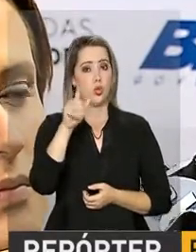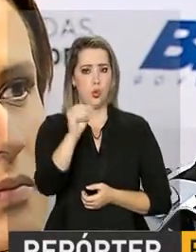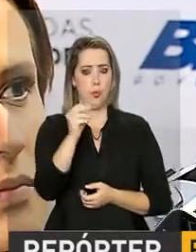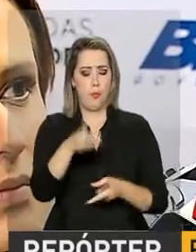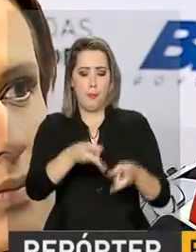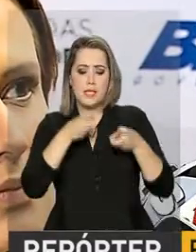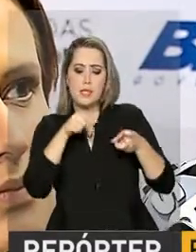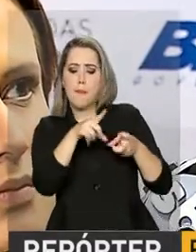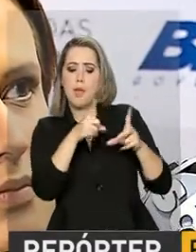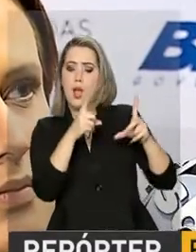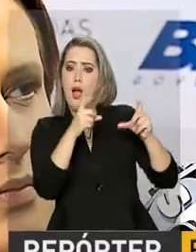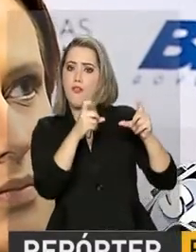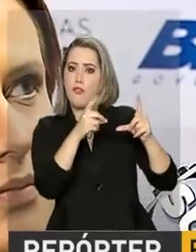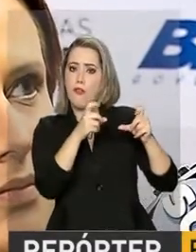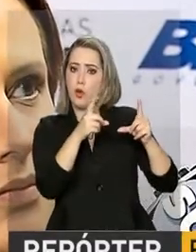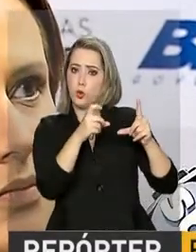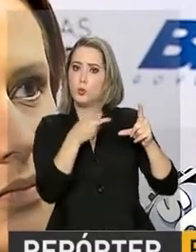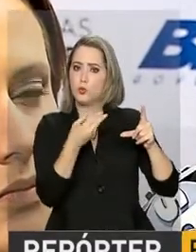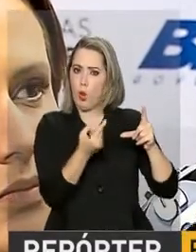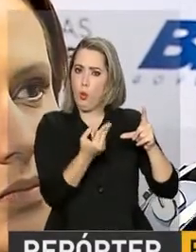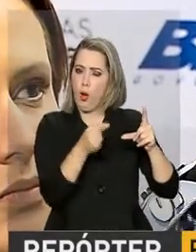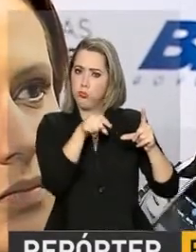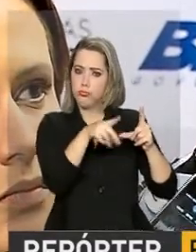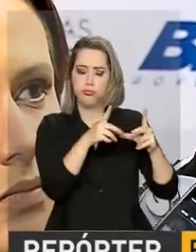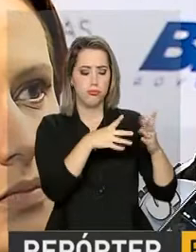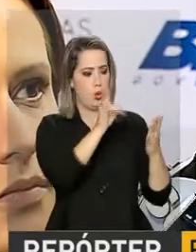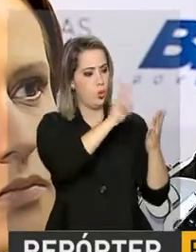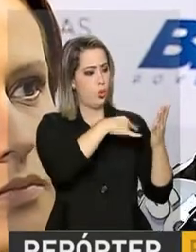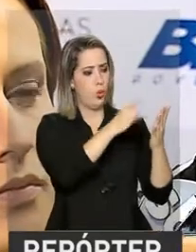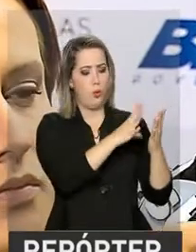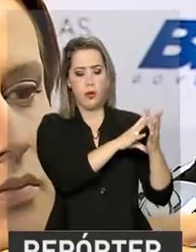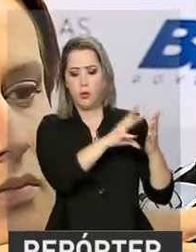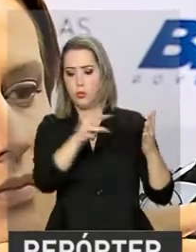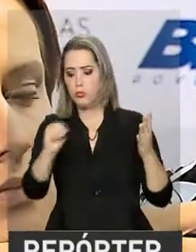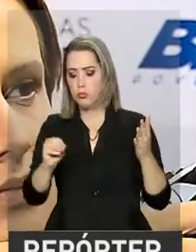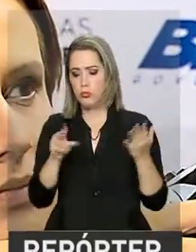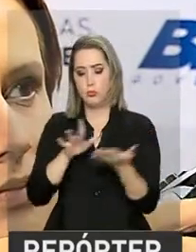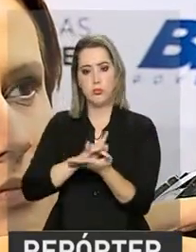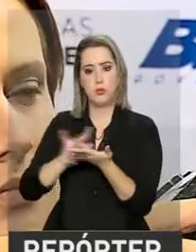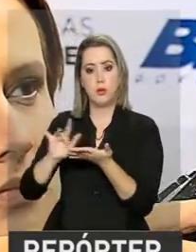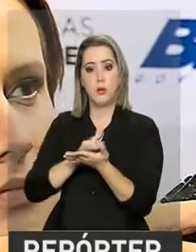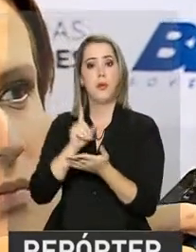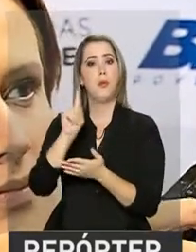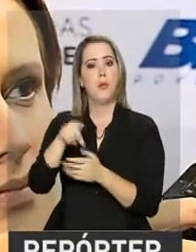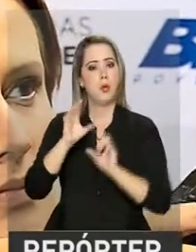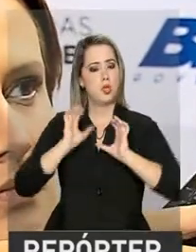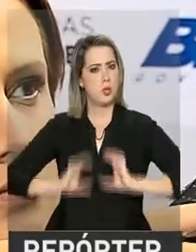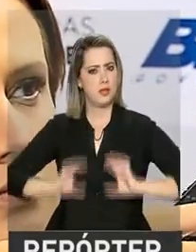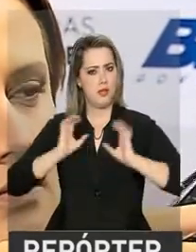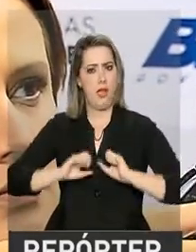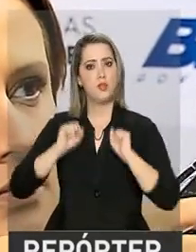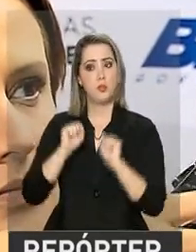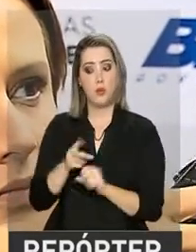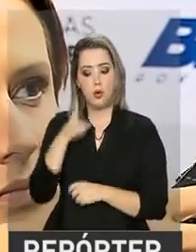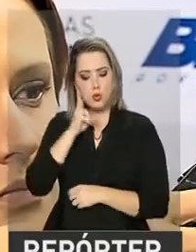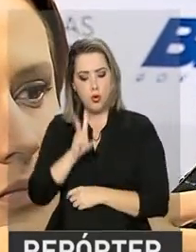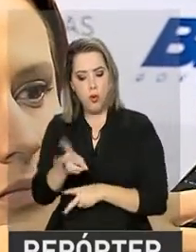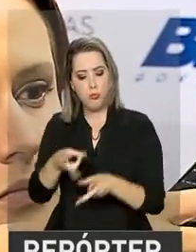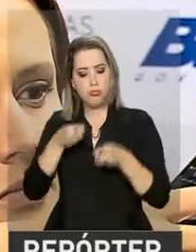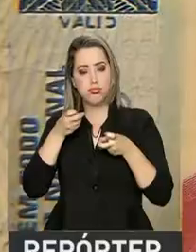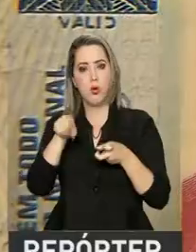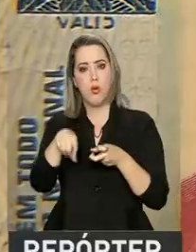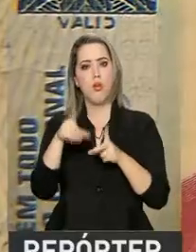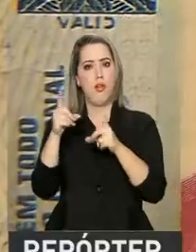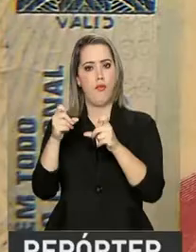da carteira de motorista o primeiro elemento de segurança para toda a sociedade que vai permitir fazer uma conferência online da